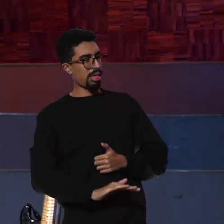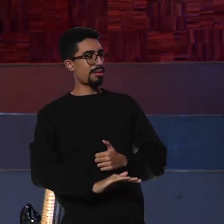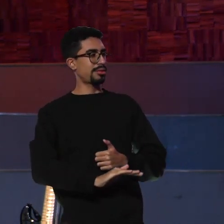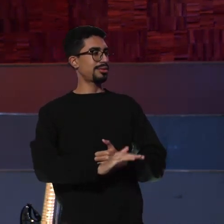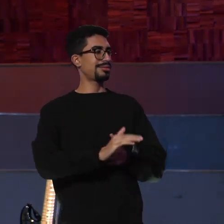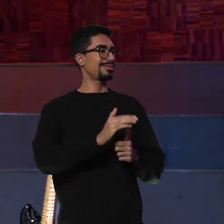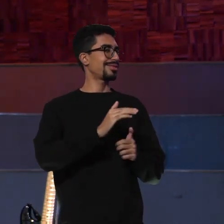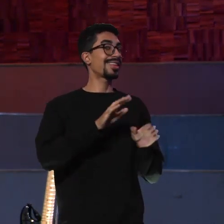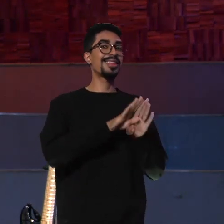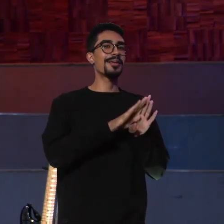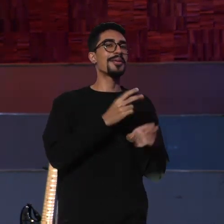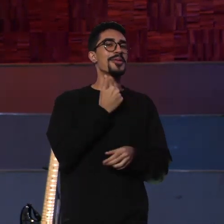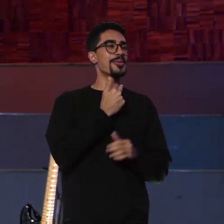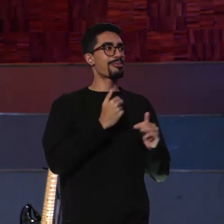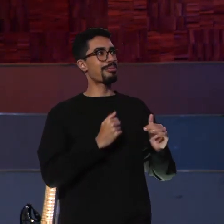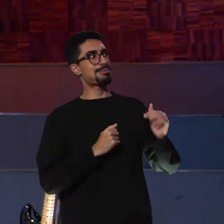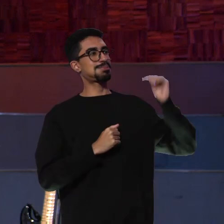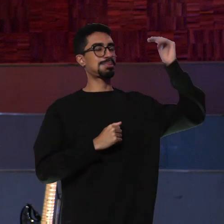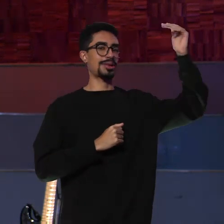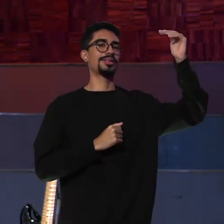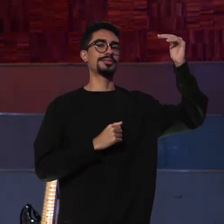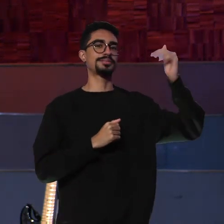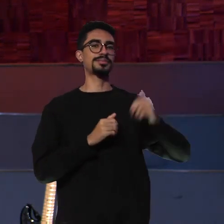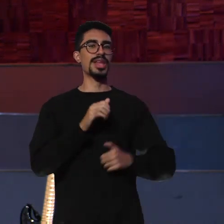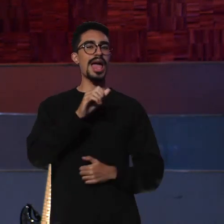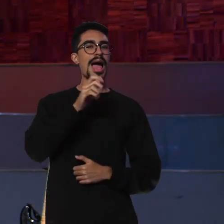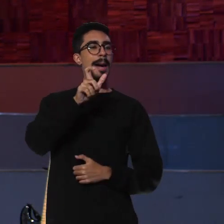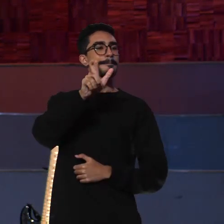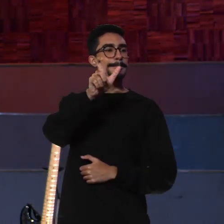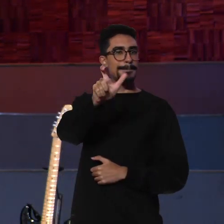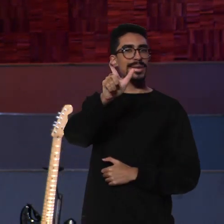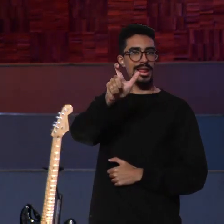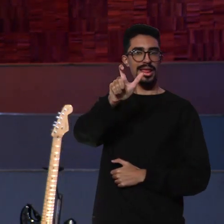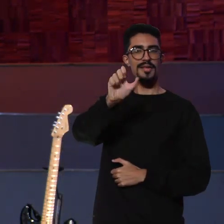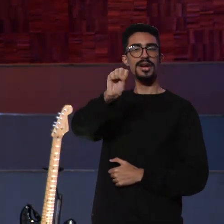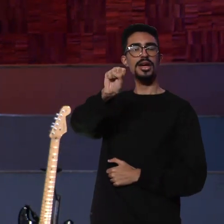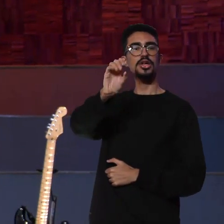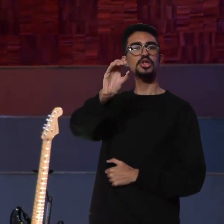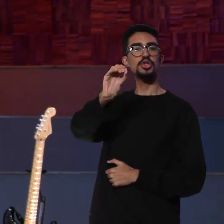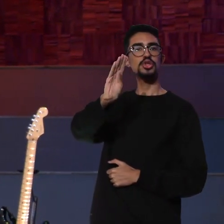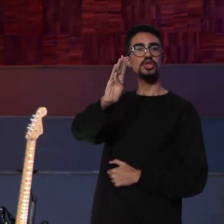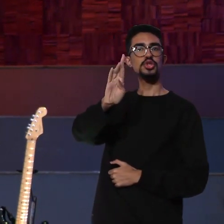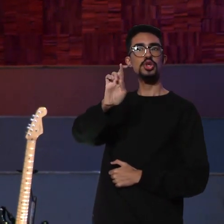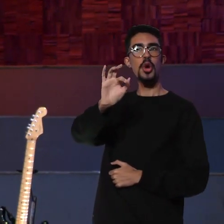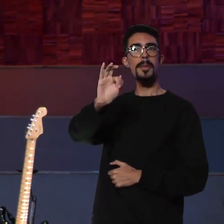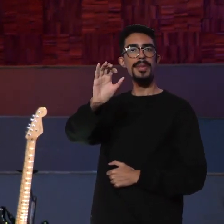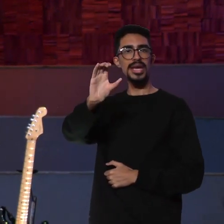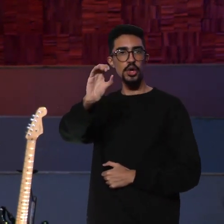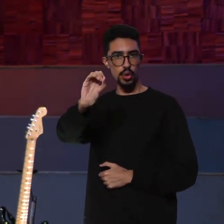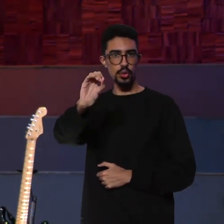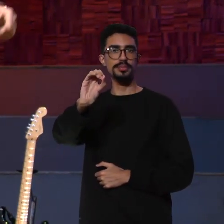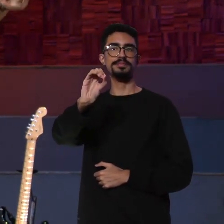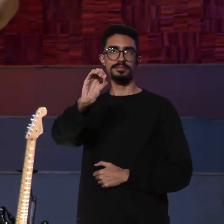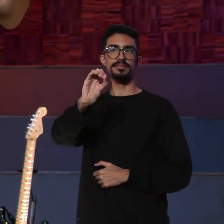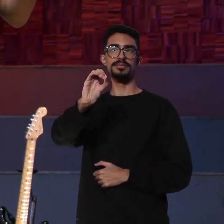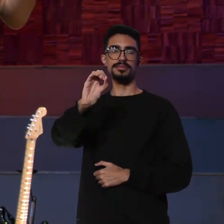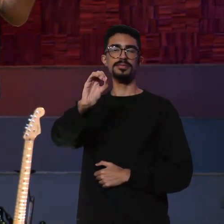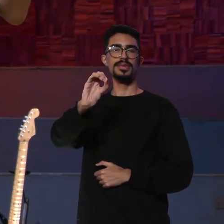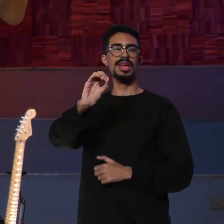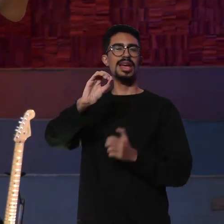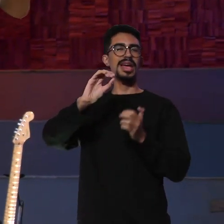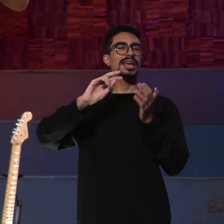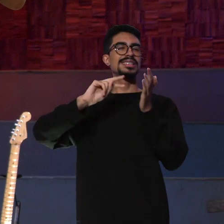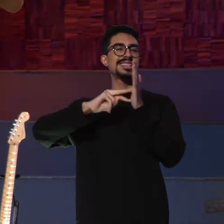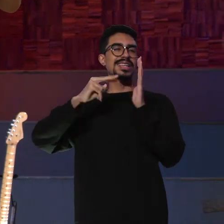falamos sobre esse termo sóbrio ou sobriedade, muitas vezes pensamos diretamente sobre quem está sob efeito de